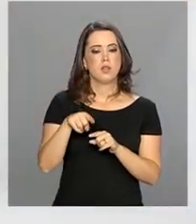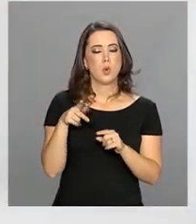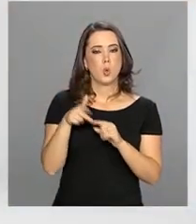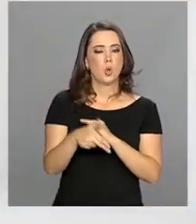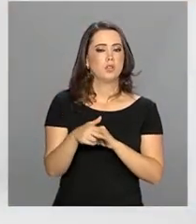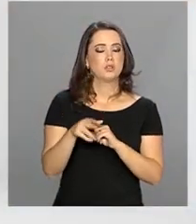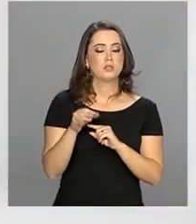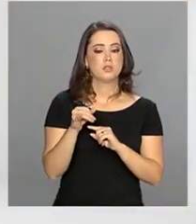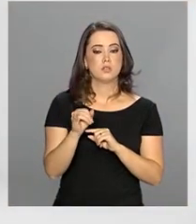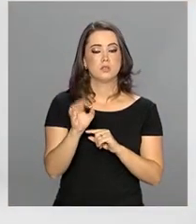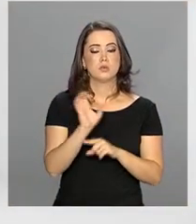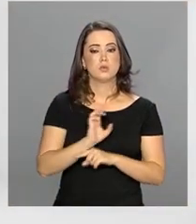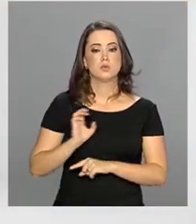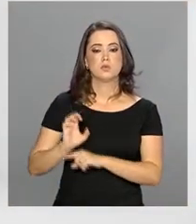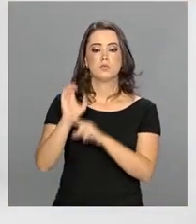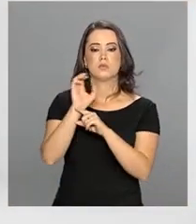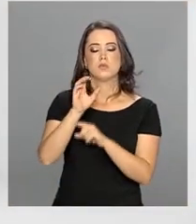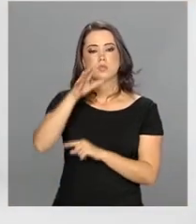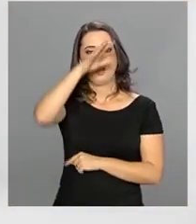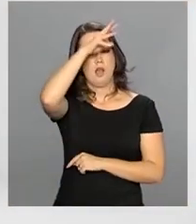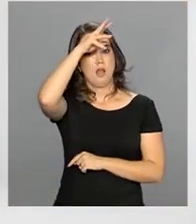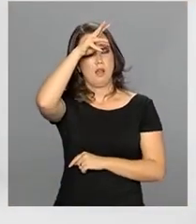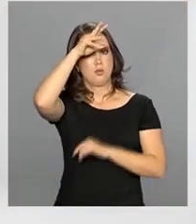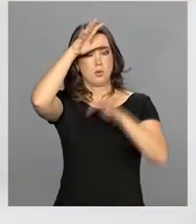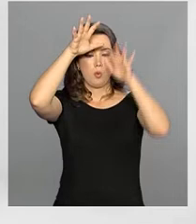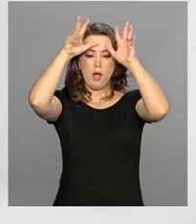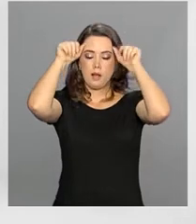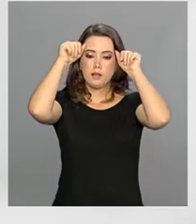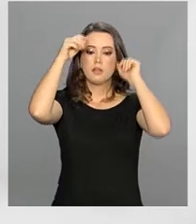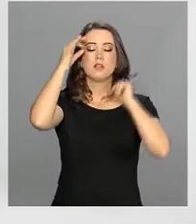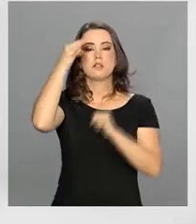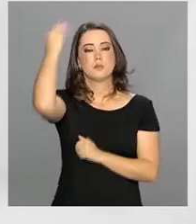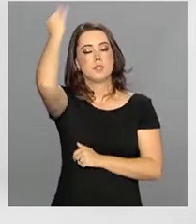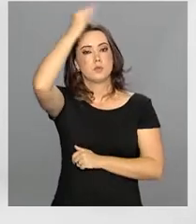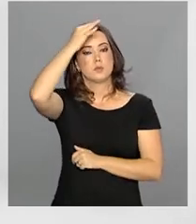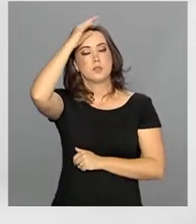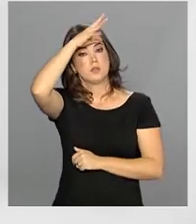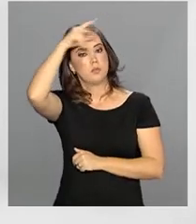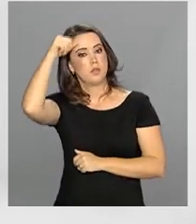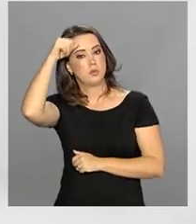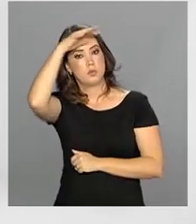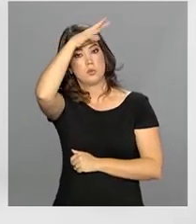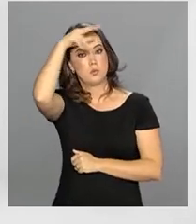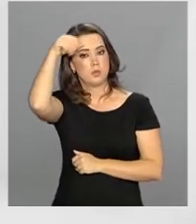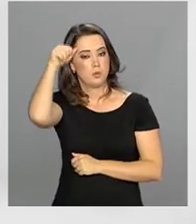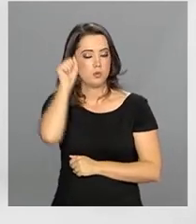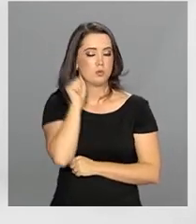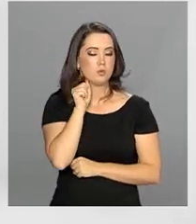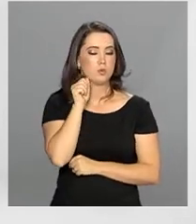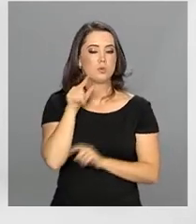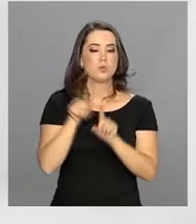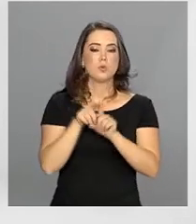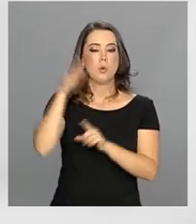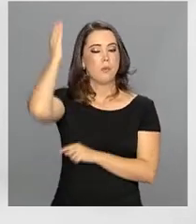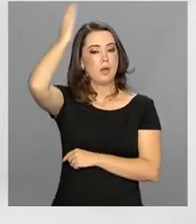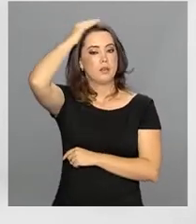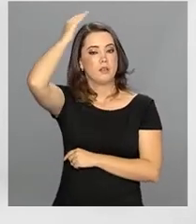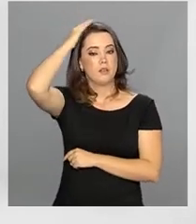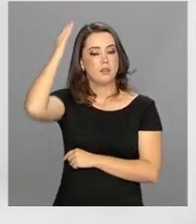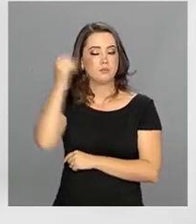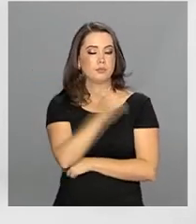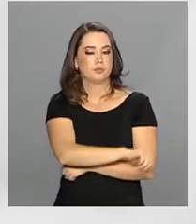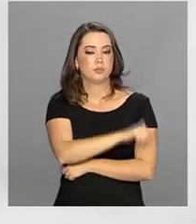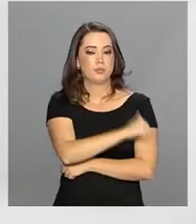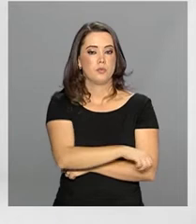bloqueados nos estados do Acre, Espírito Santo, Mato Grosso, Mato Grosso do Sul, Paraná, Rio de